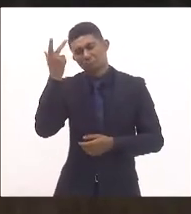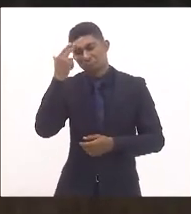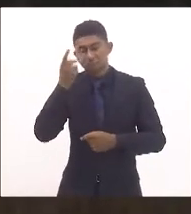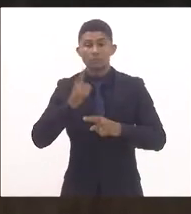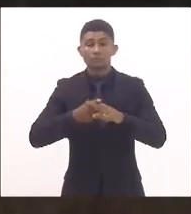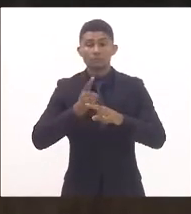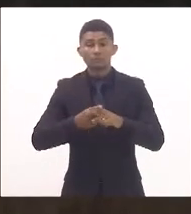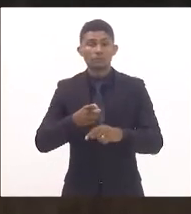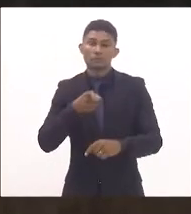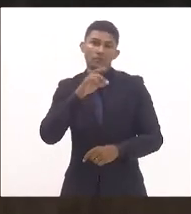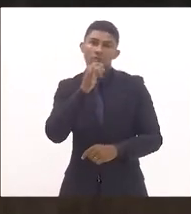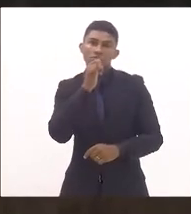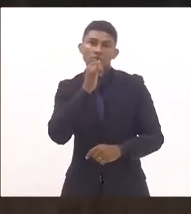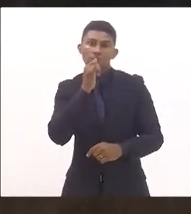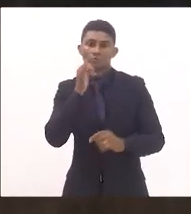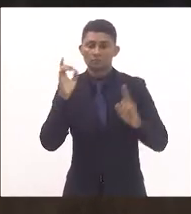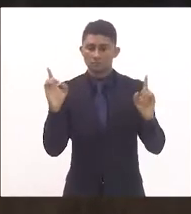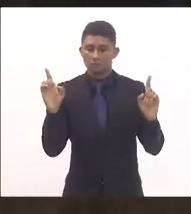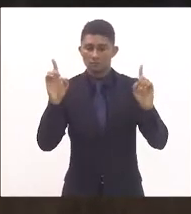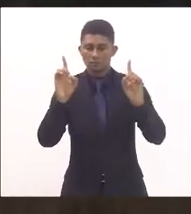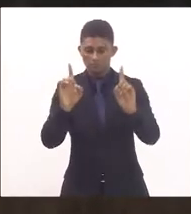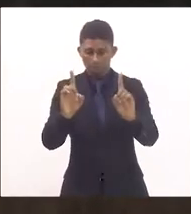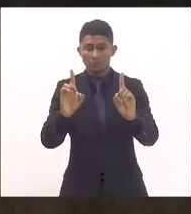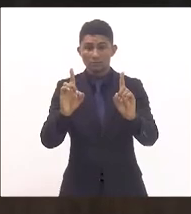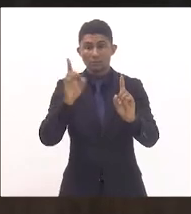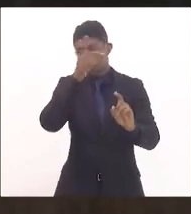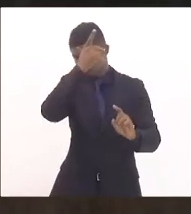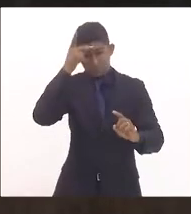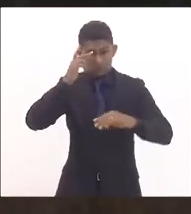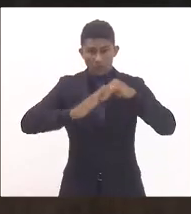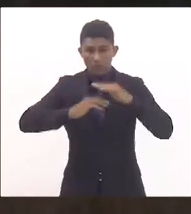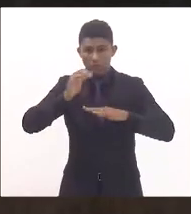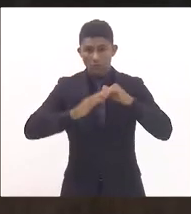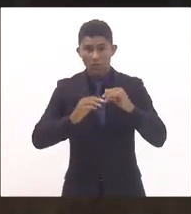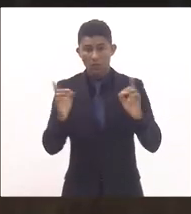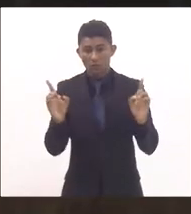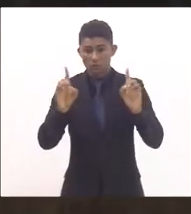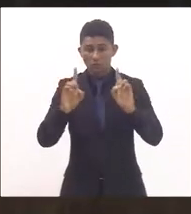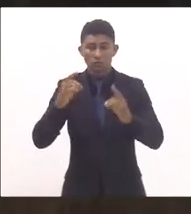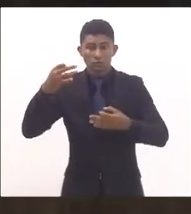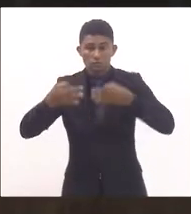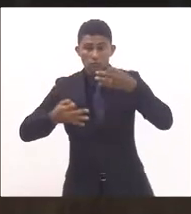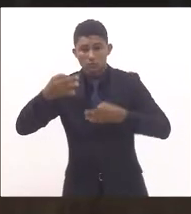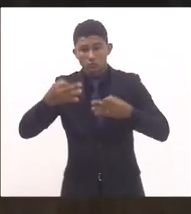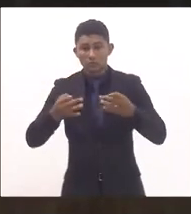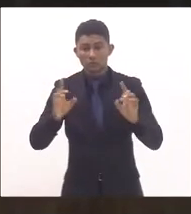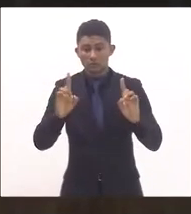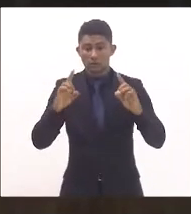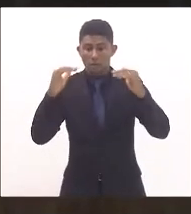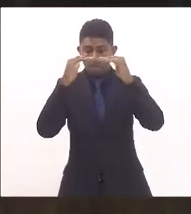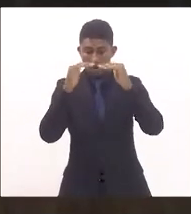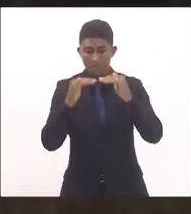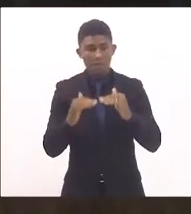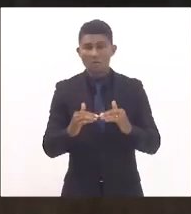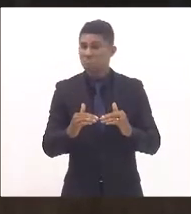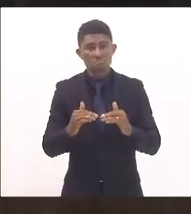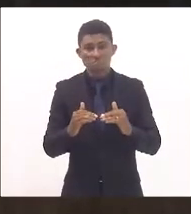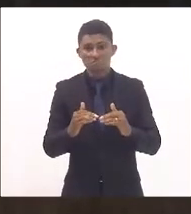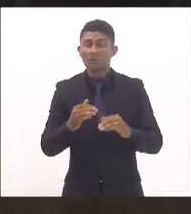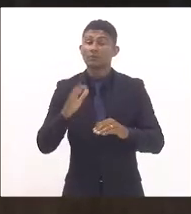se você bota dois juristas, eles não vão concordar, né? Às vezes a decisão do Supremo é 6-5,